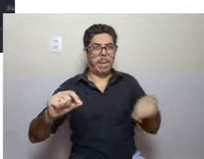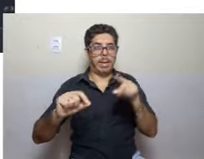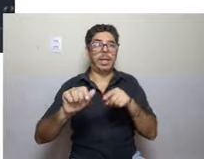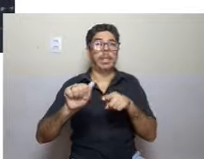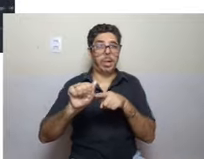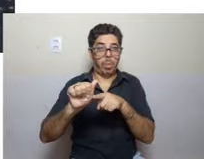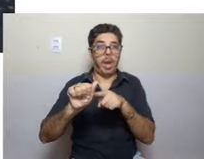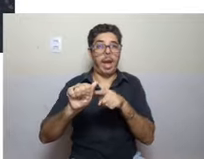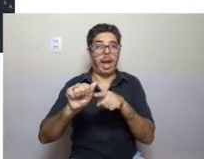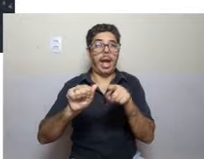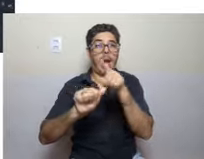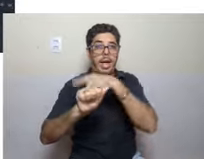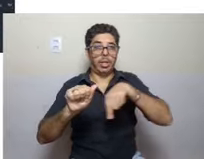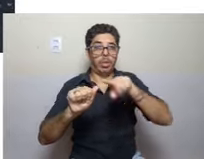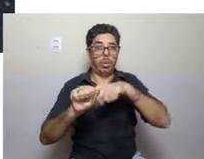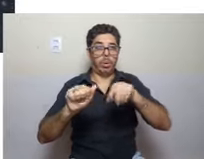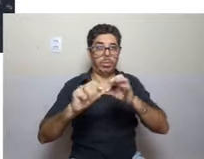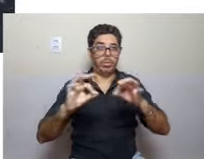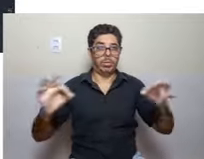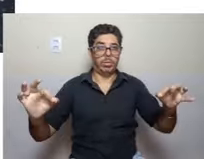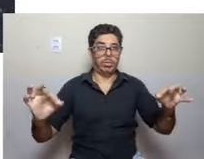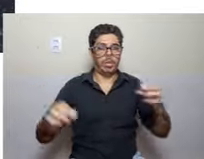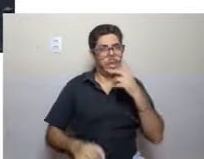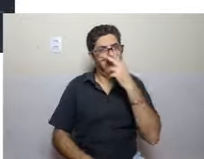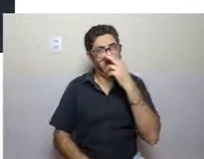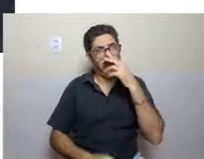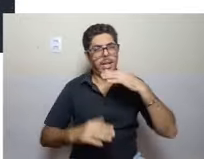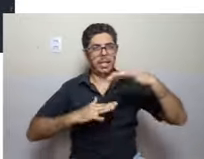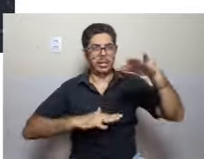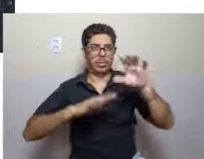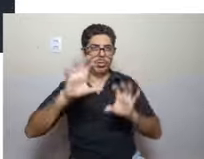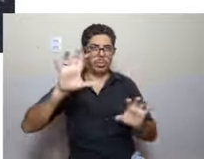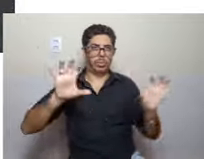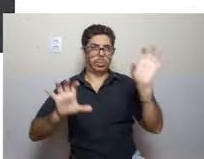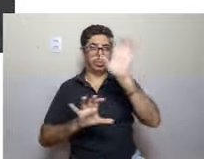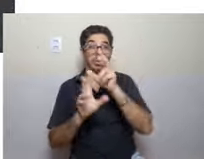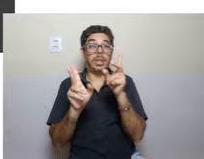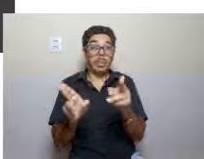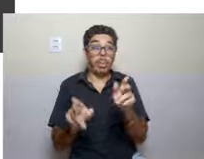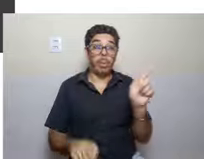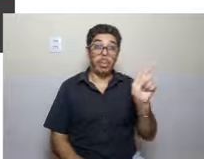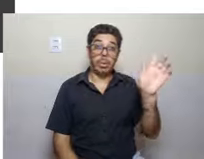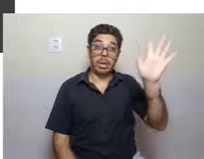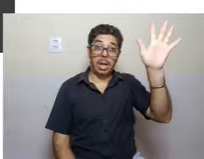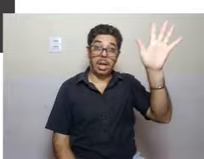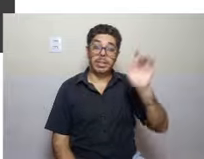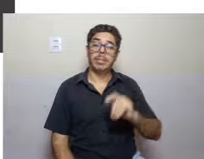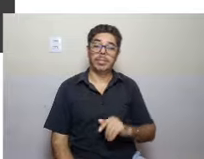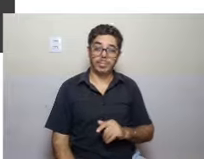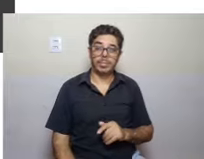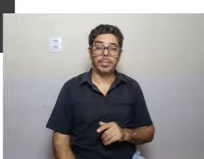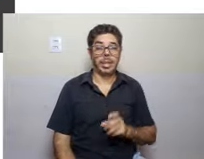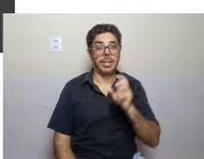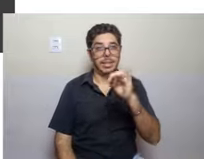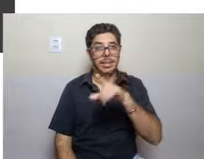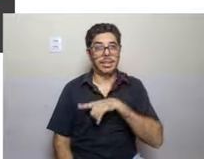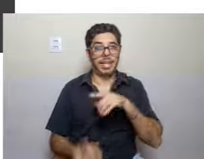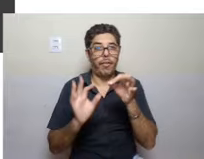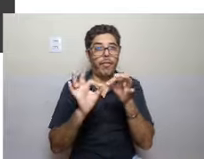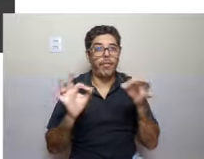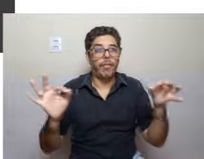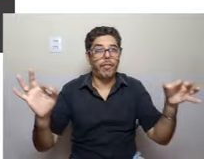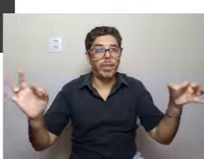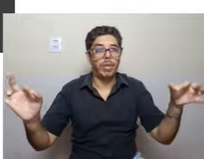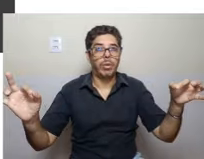Isso talvez lembre um pouco o movimento desordenado das moléculas dentro de um gás. Quando existe um campo elétrico no fio, os